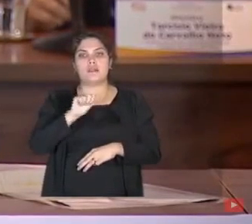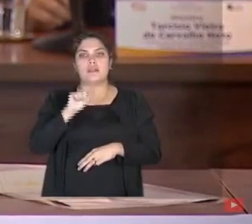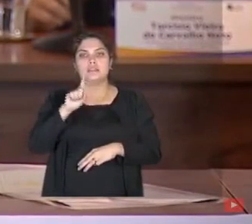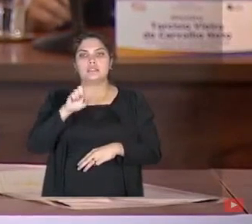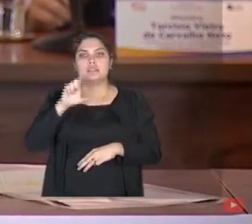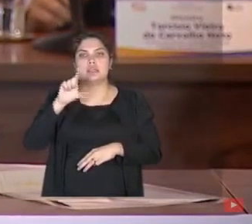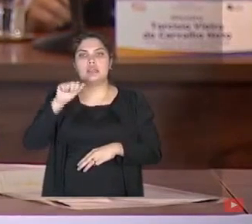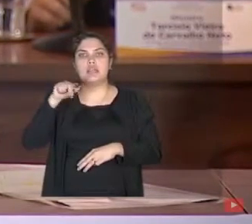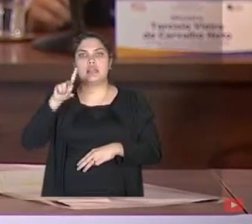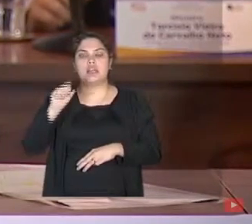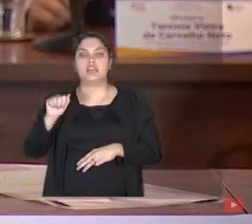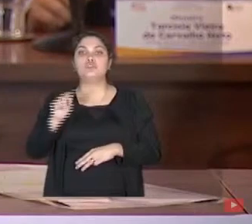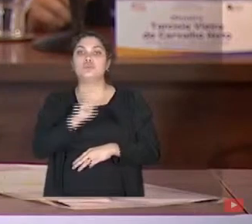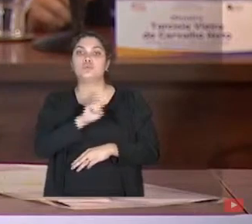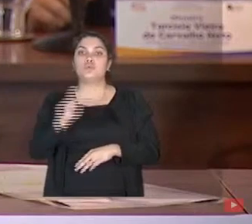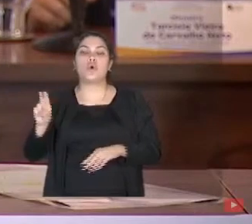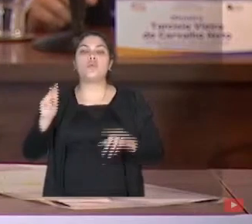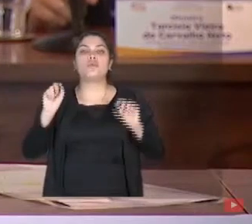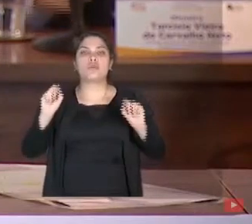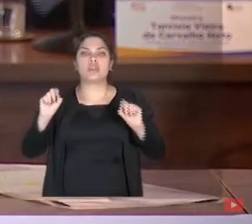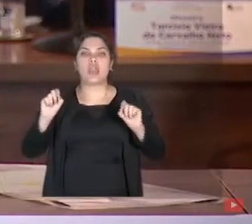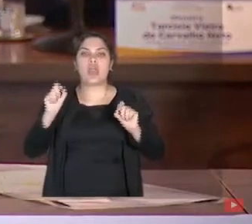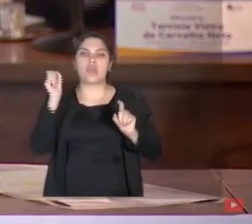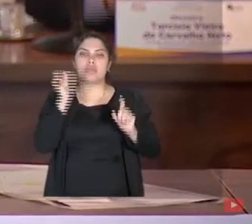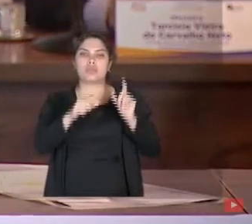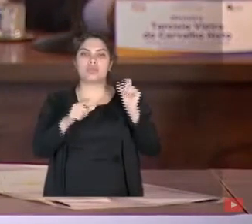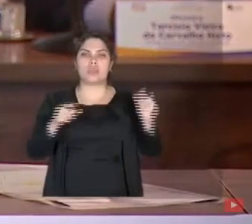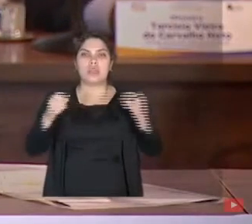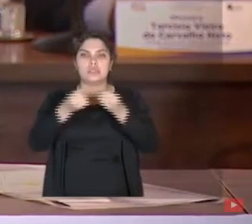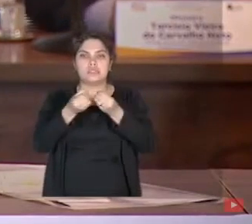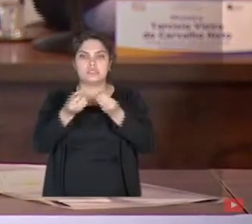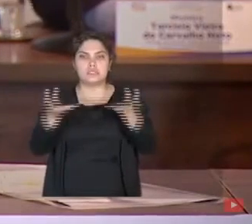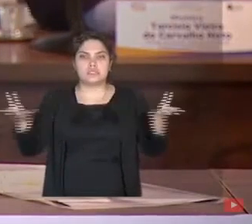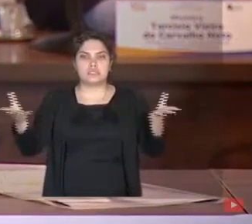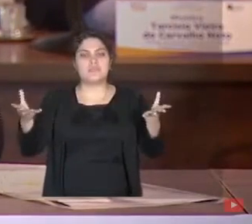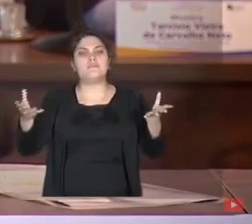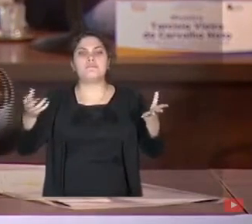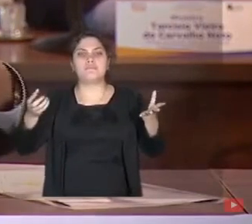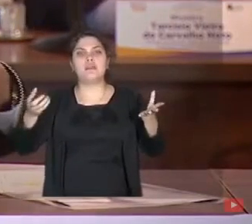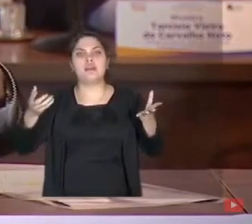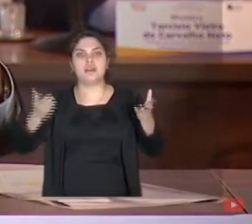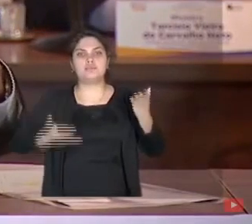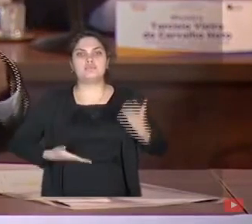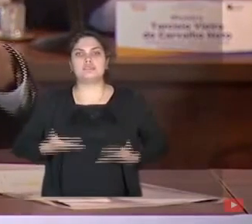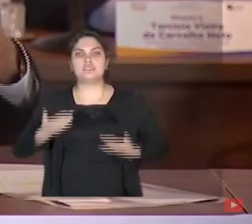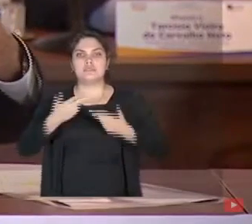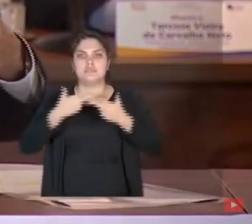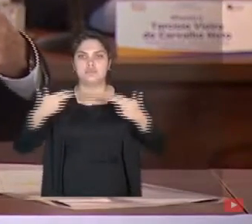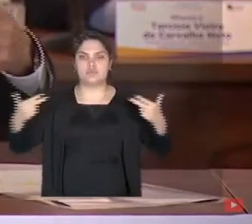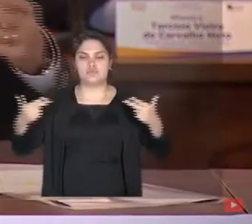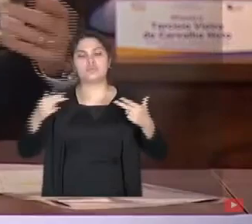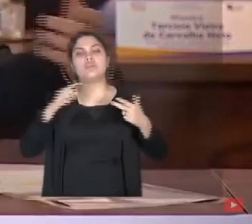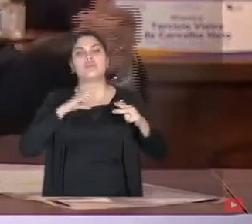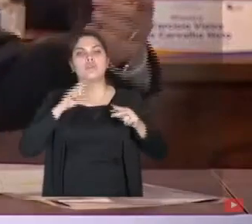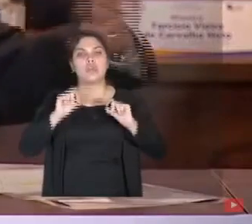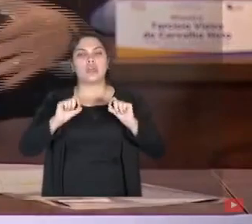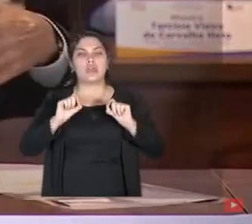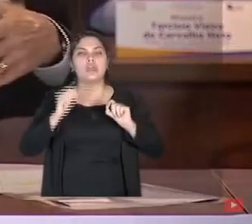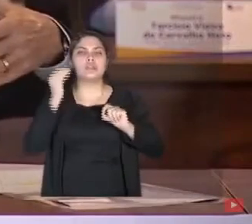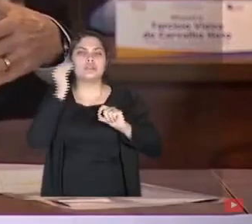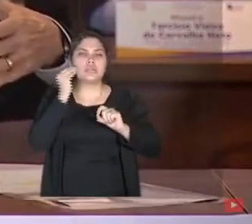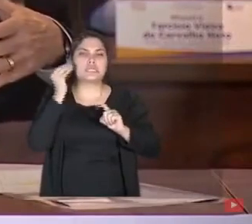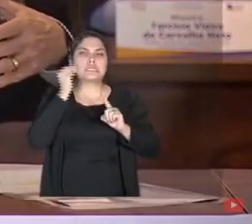se chama ataque distribuído de negação de serviços, que consiste em uma